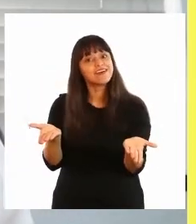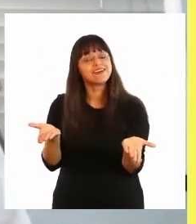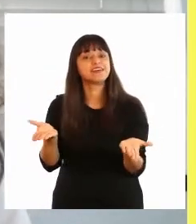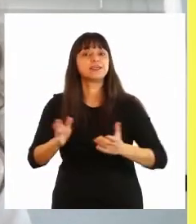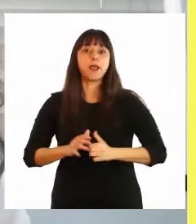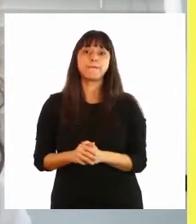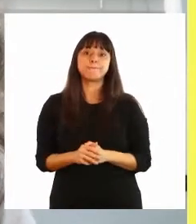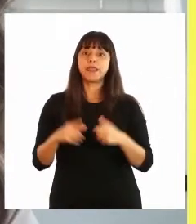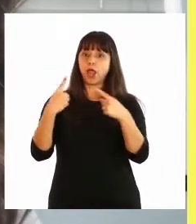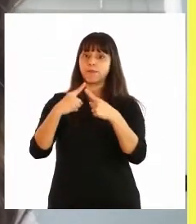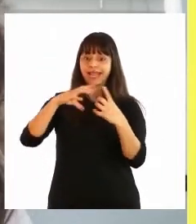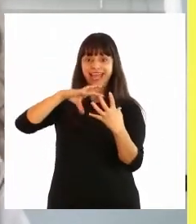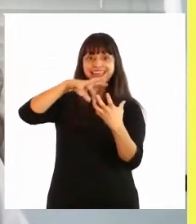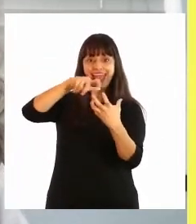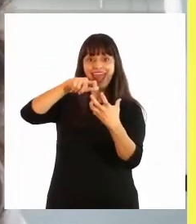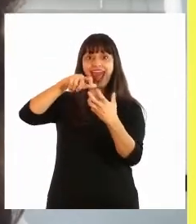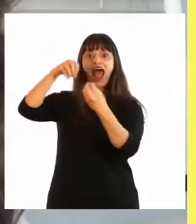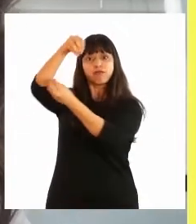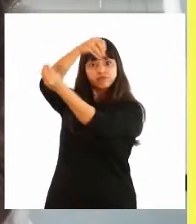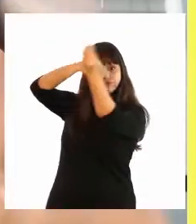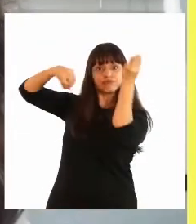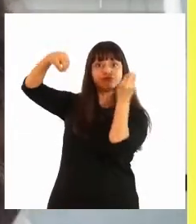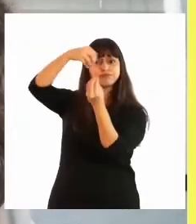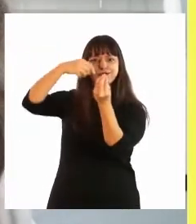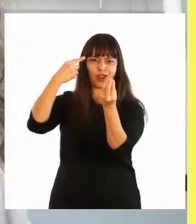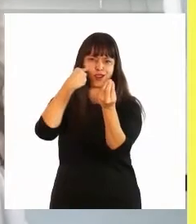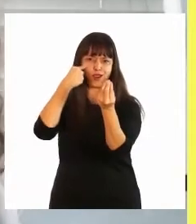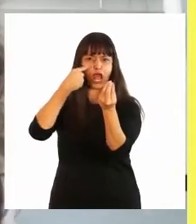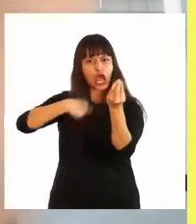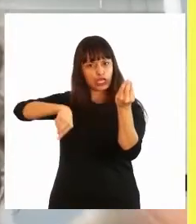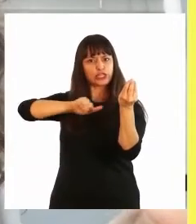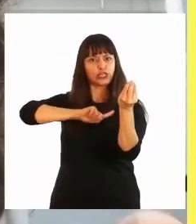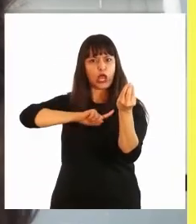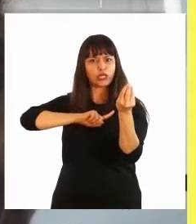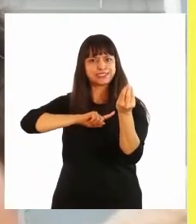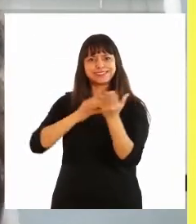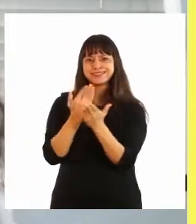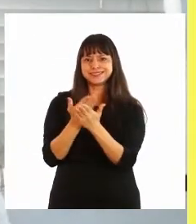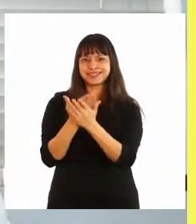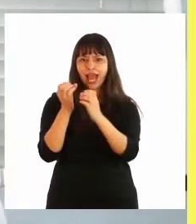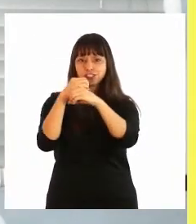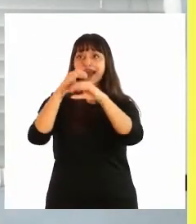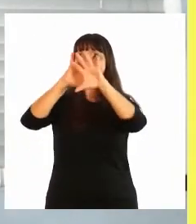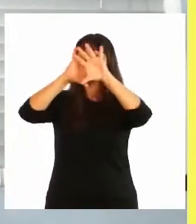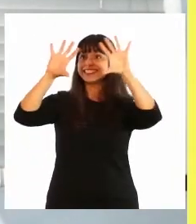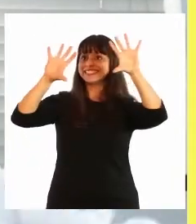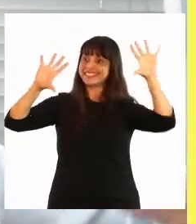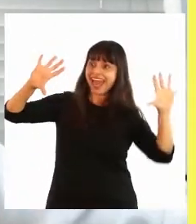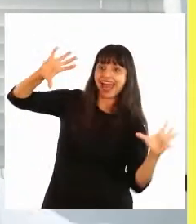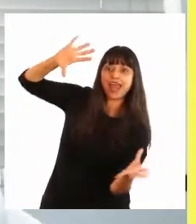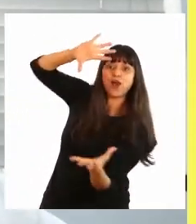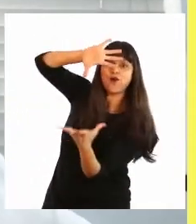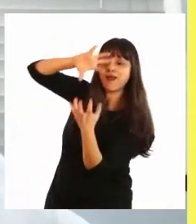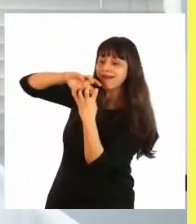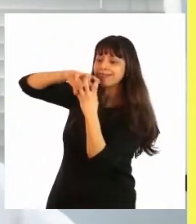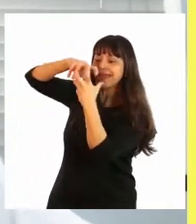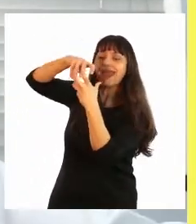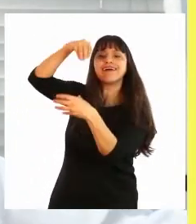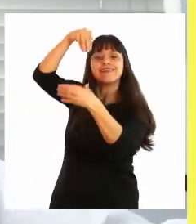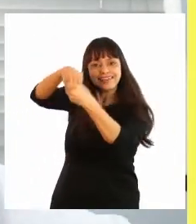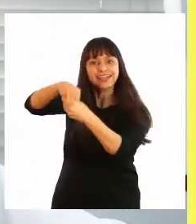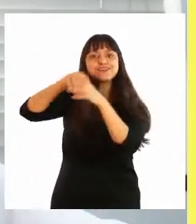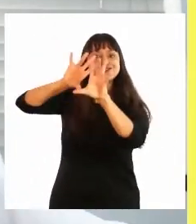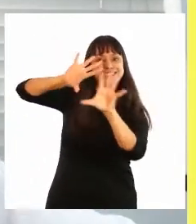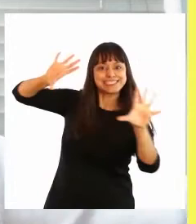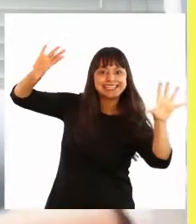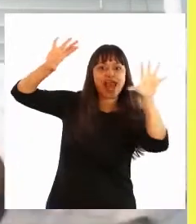Não, porque a Terra está no céu. Olha só, para a gente, o astrônomo, o céu é tudo, né? Porque no fundo, a gente aqui na Terra, ó, a